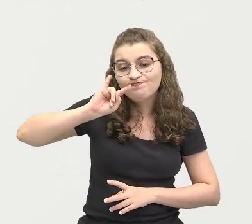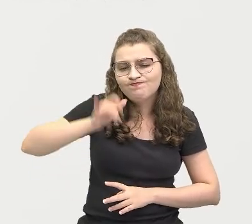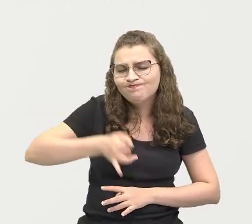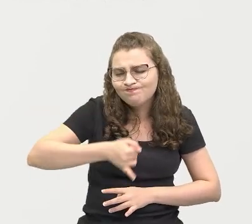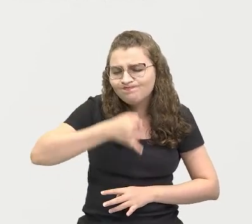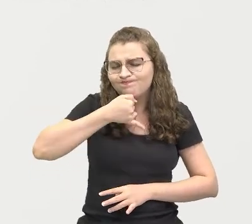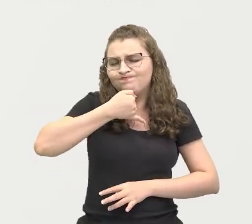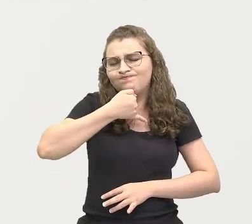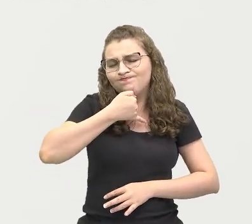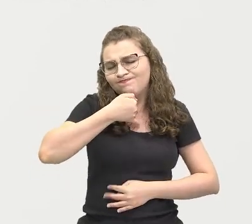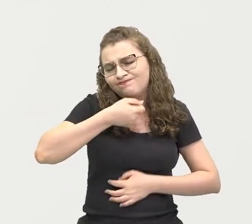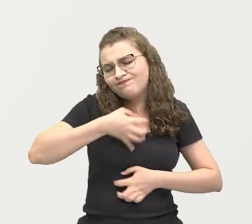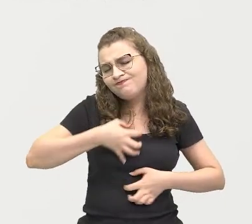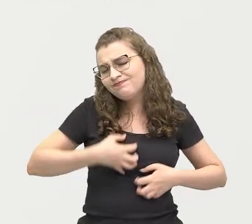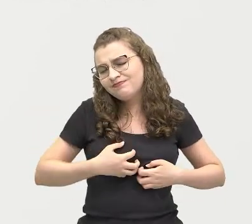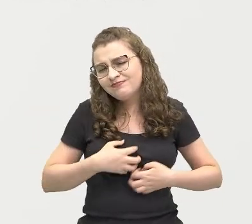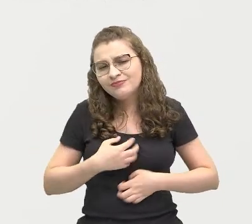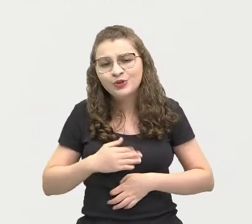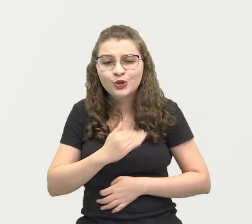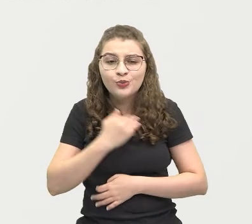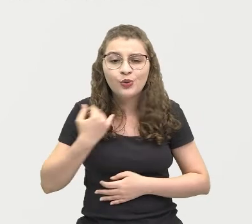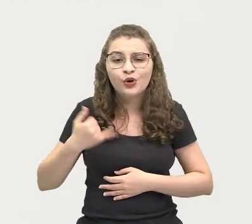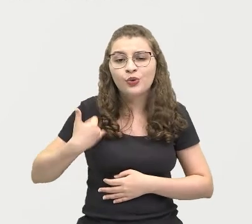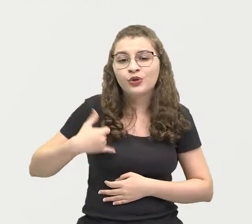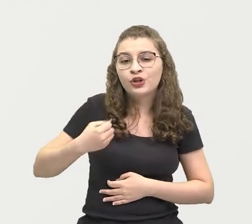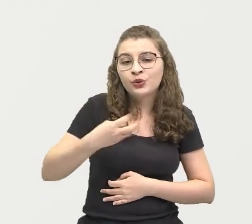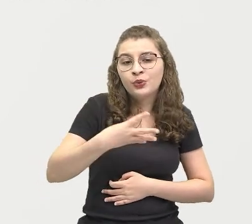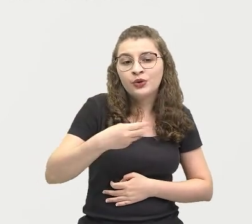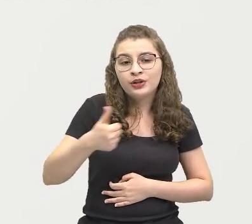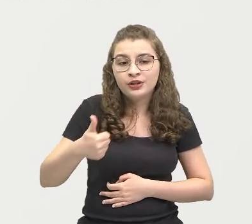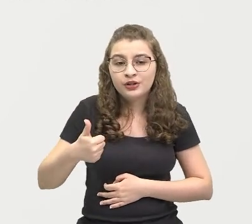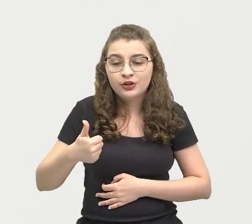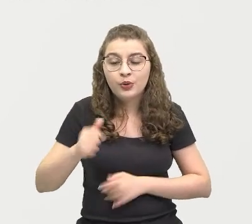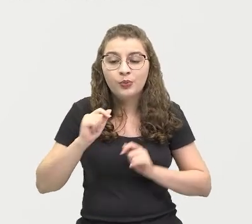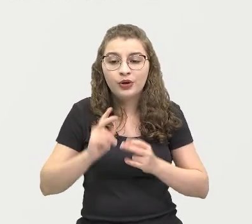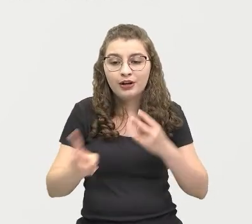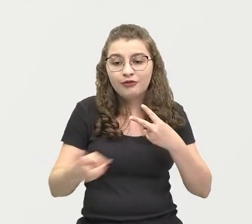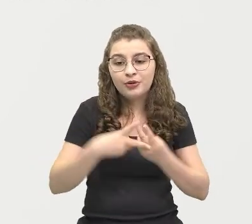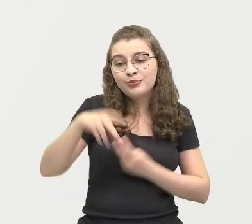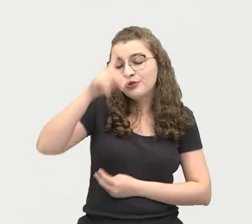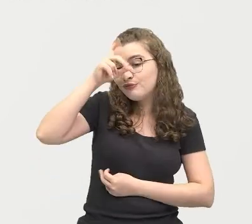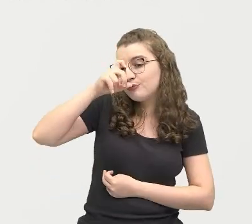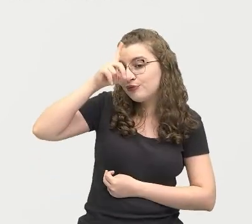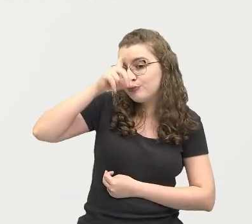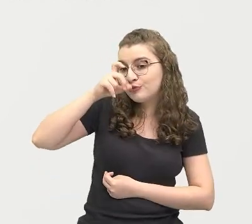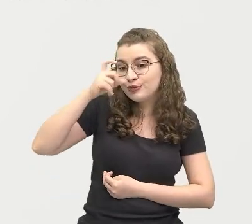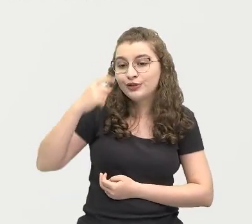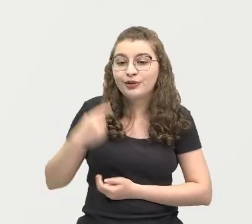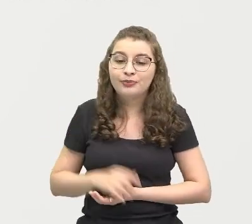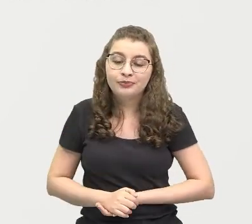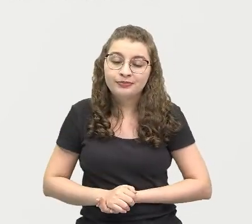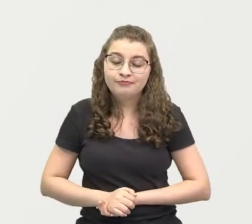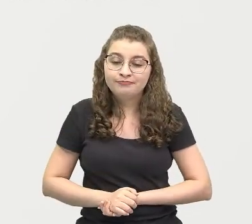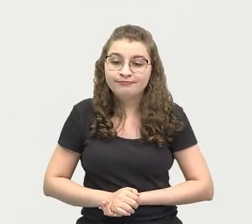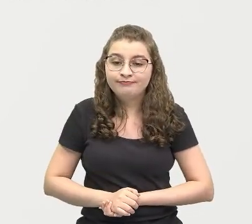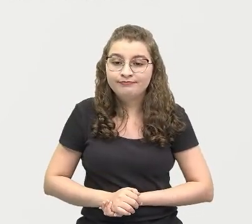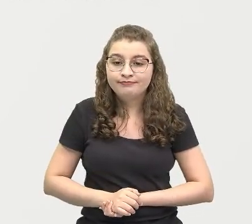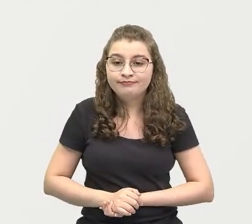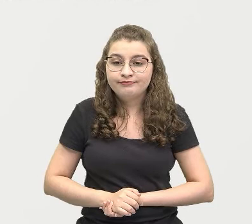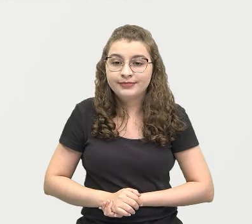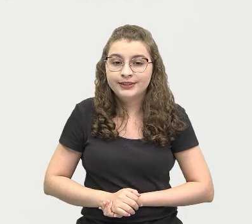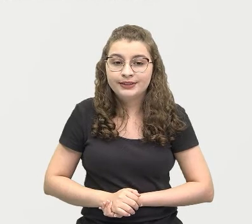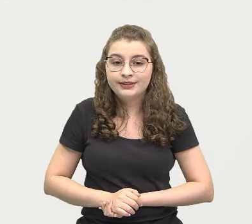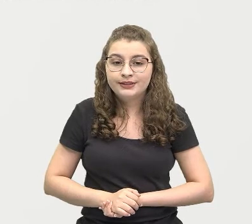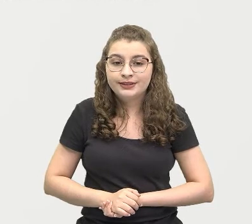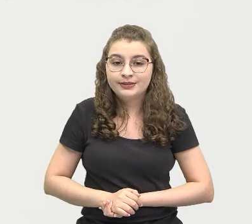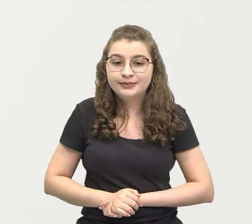deprimido, ele morreu aos 41 anos, internado em um hospício. Olha só que situação de vida aí do nosso Lima Barreto, não é